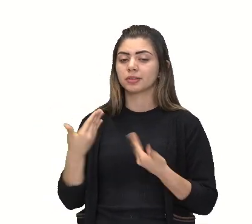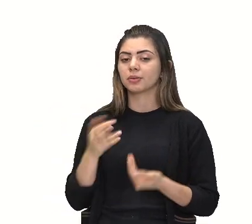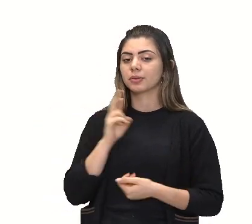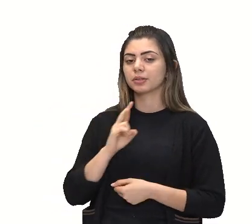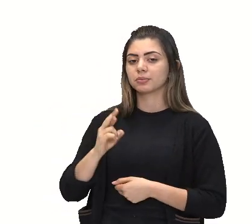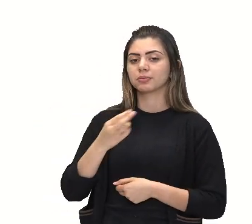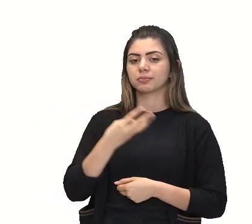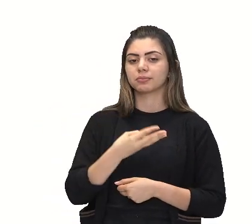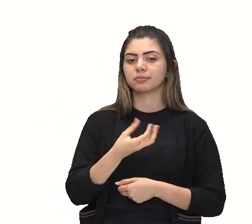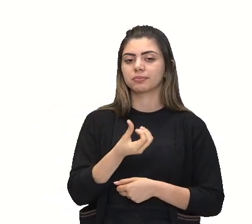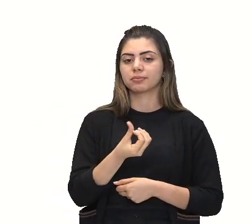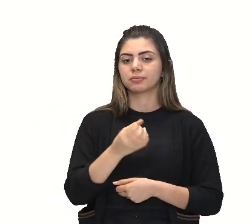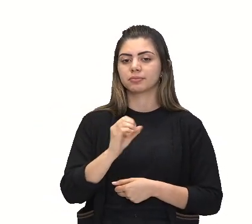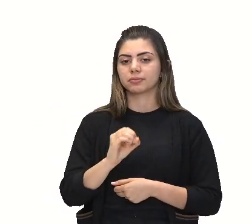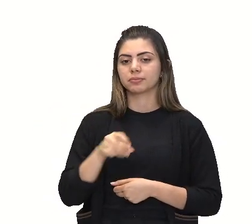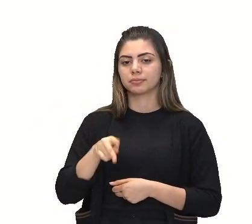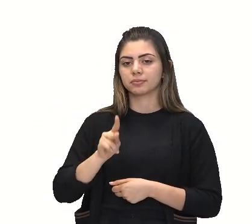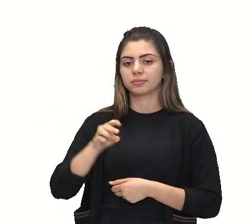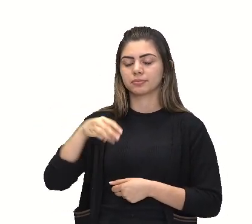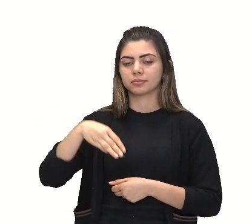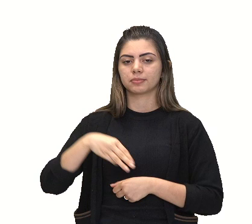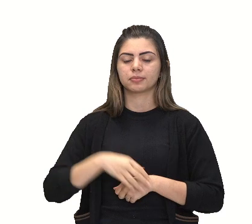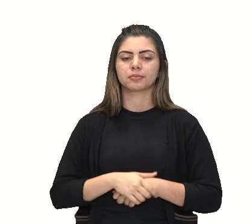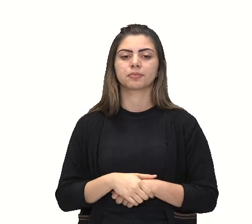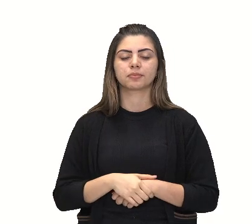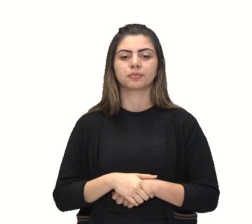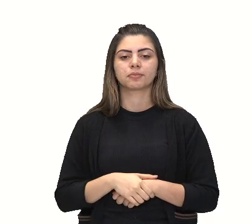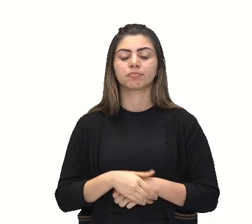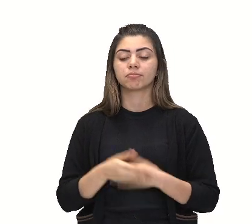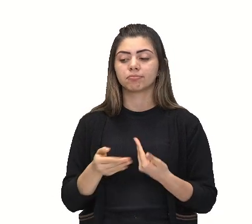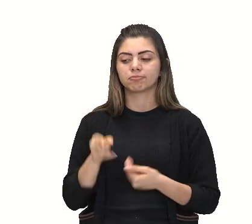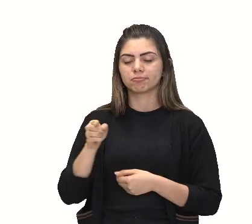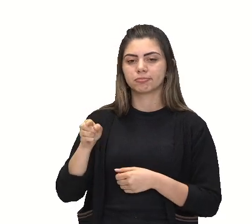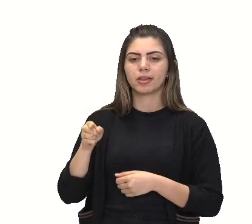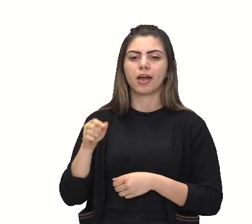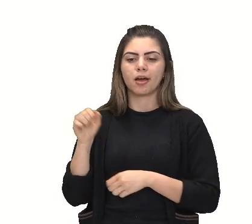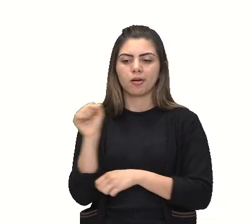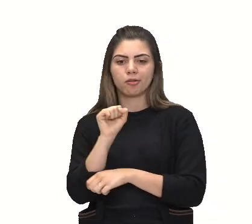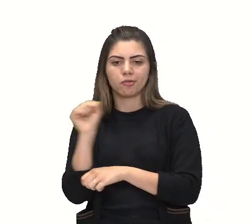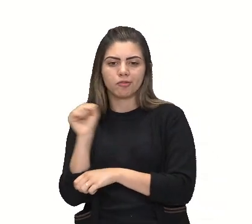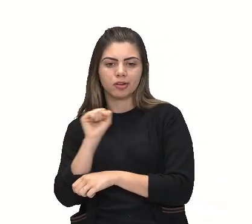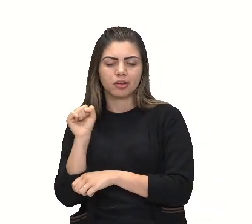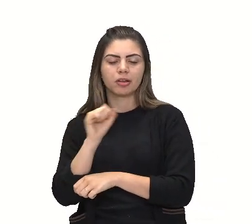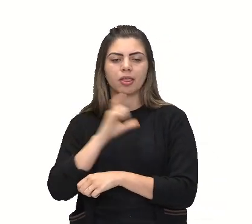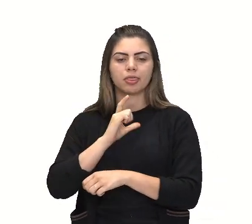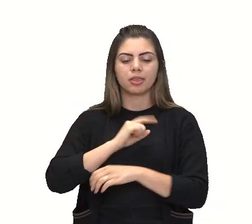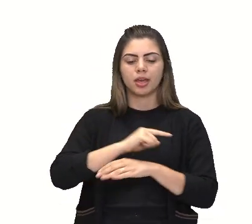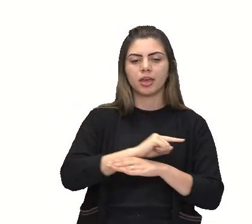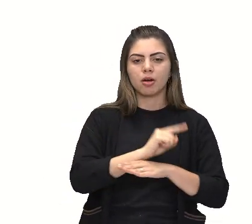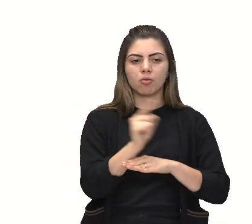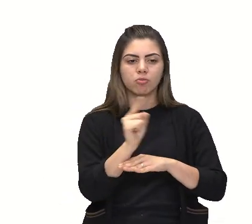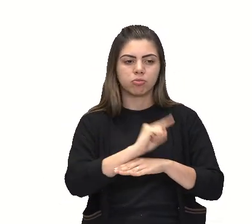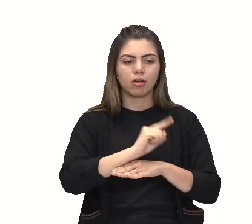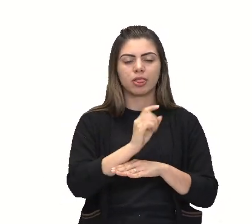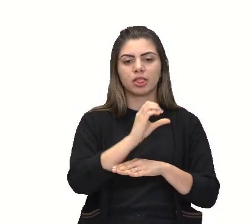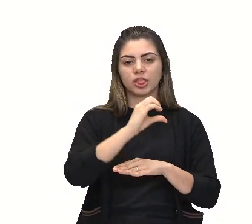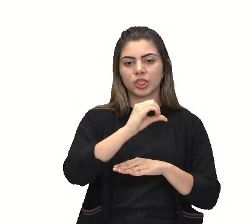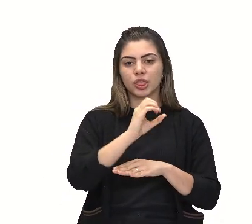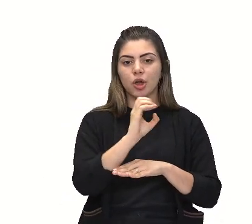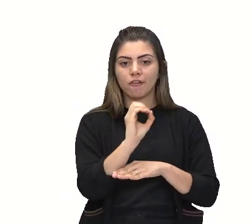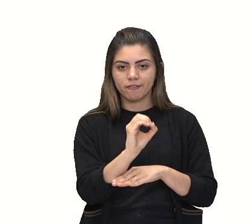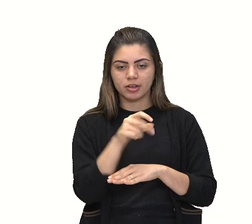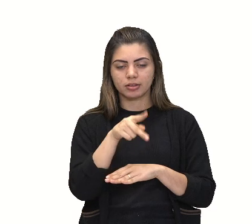aí. Então, quando esse veículo passa para 90 km por hora, quer dizer,